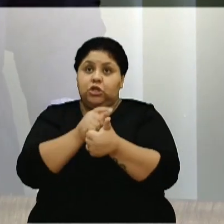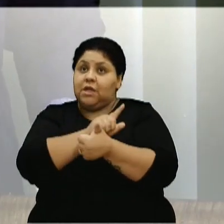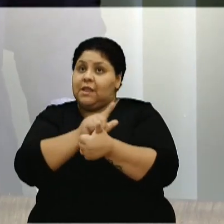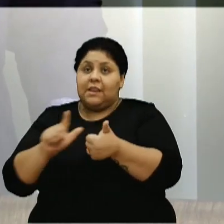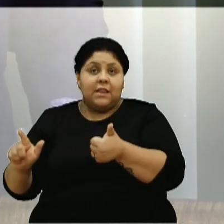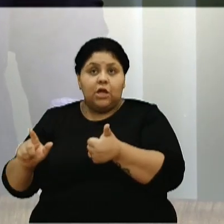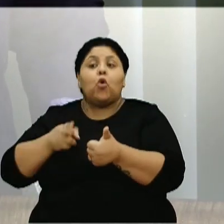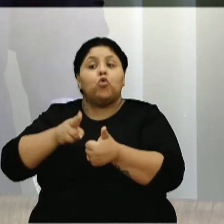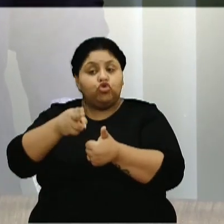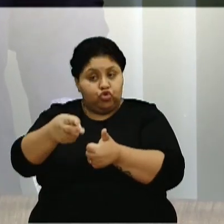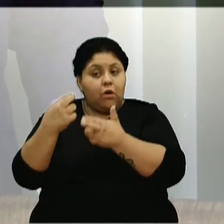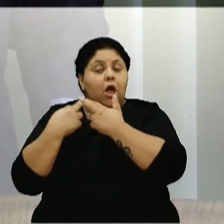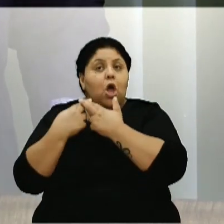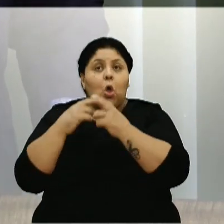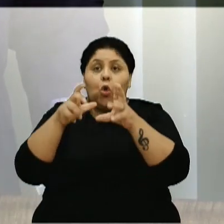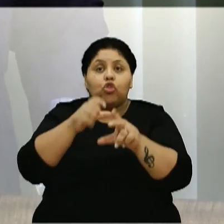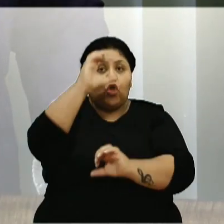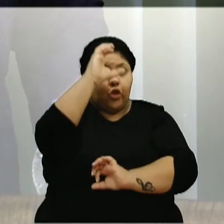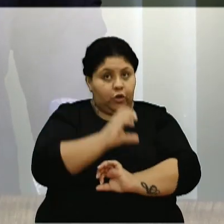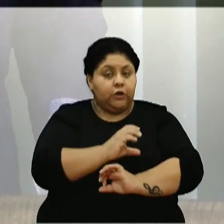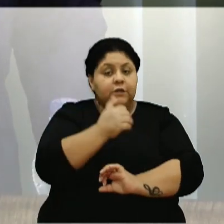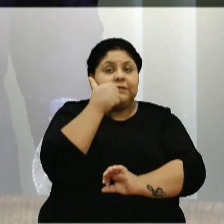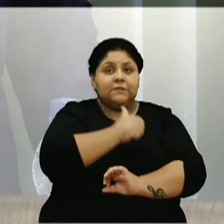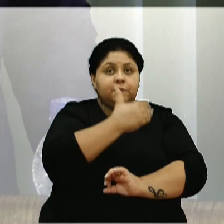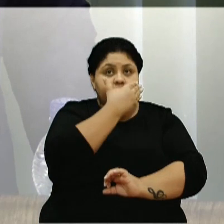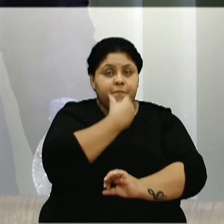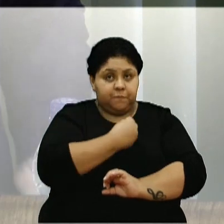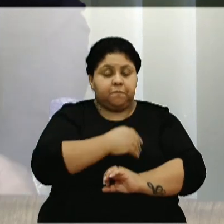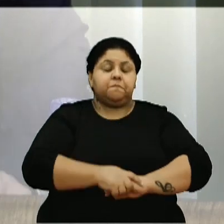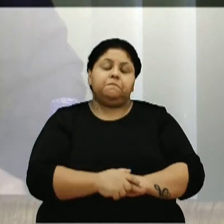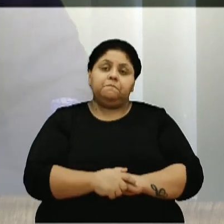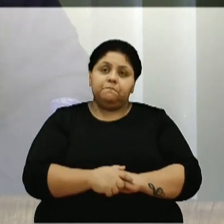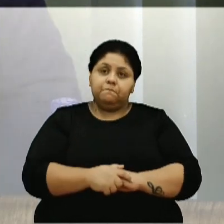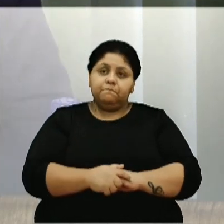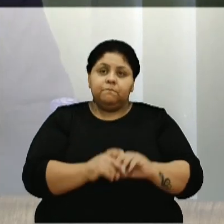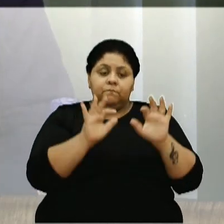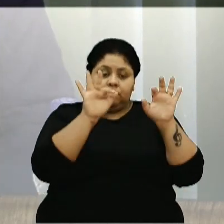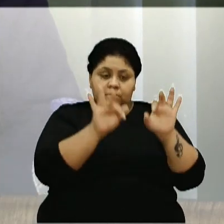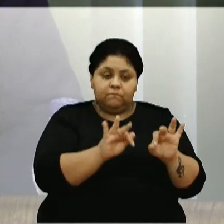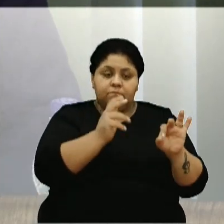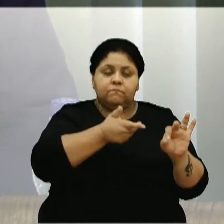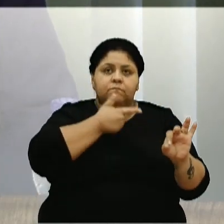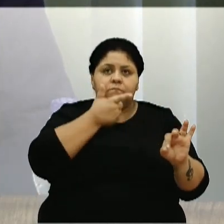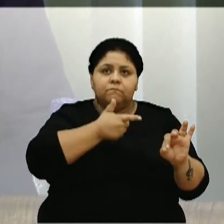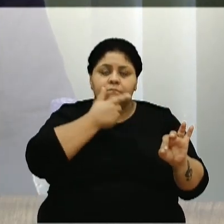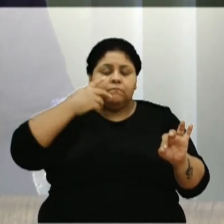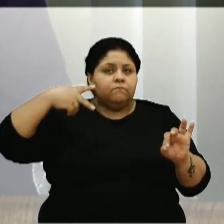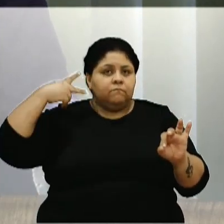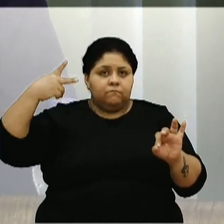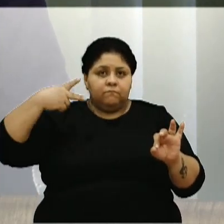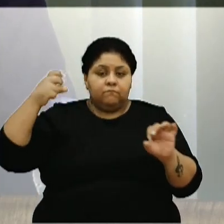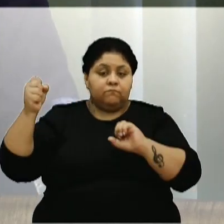sua responsabilidade com todo cidadão e cidadã caxiense. Concluídas as manifestações dos vereadores